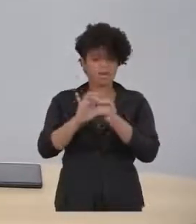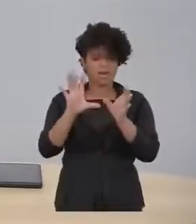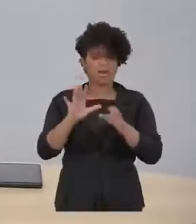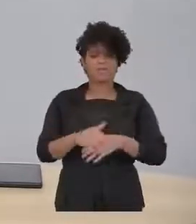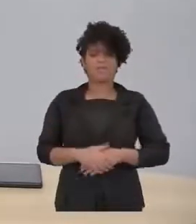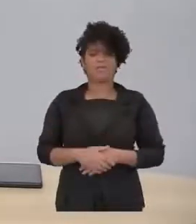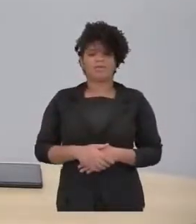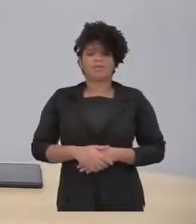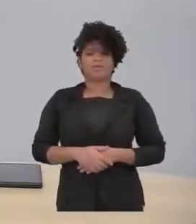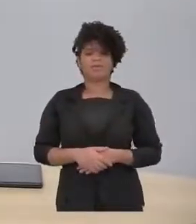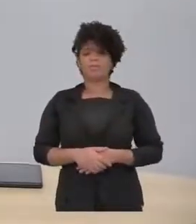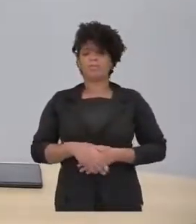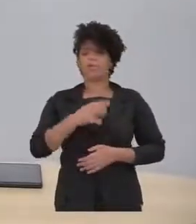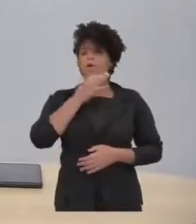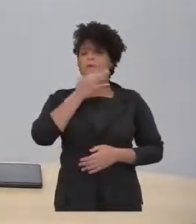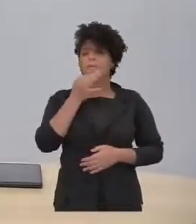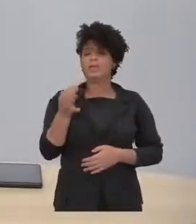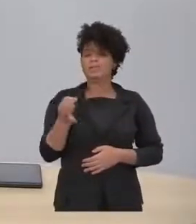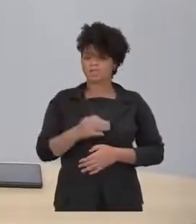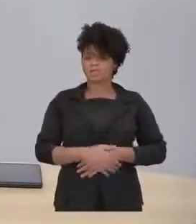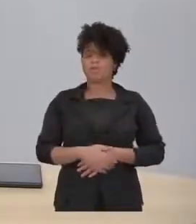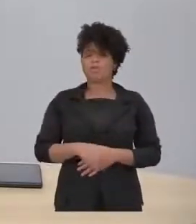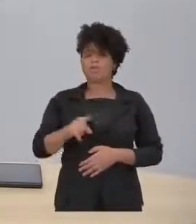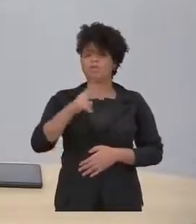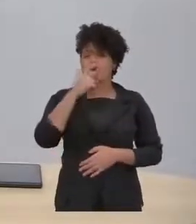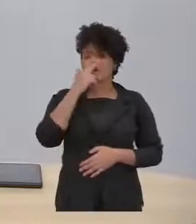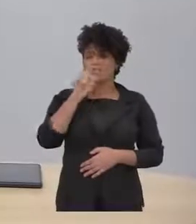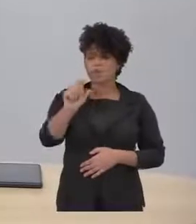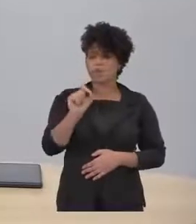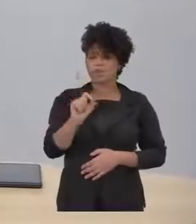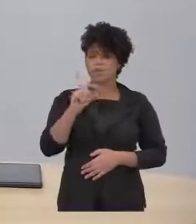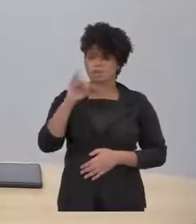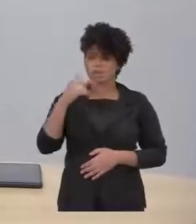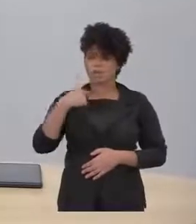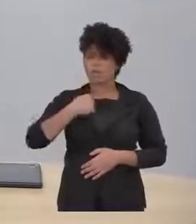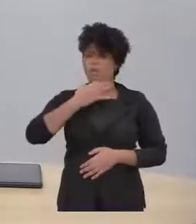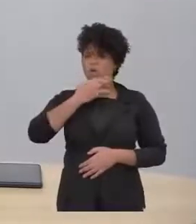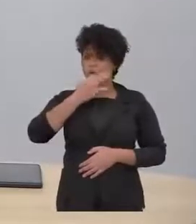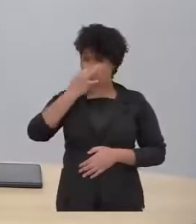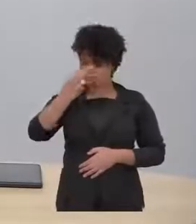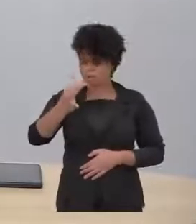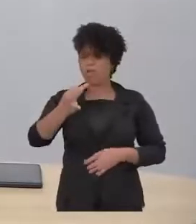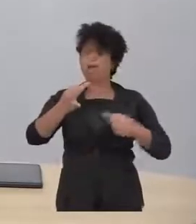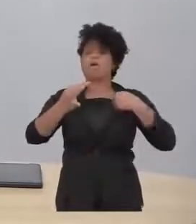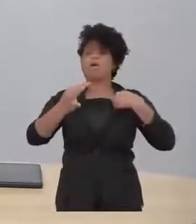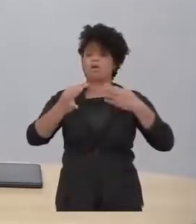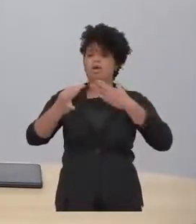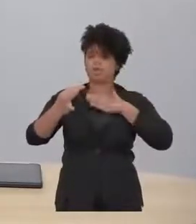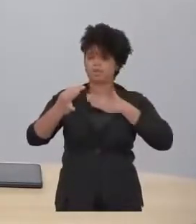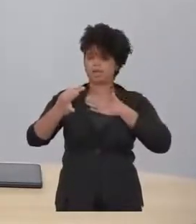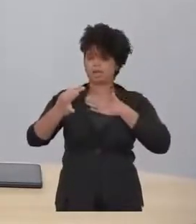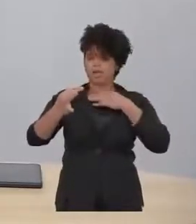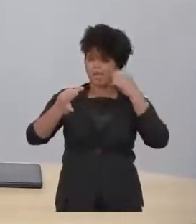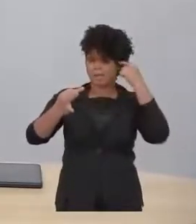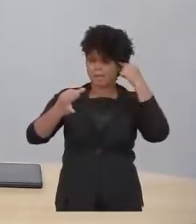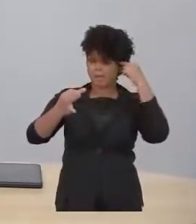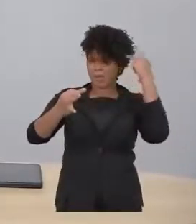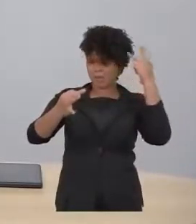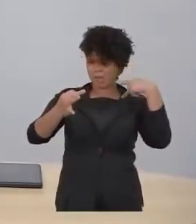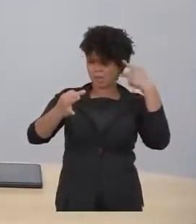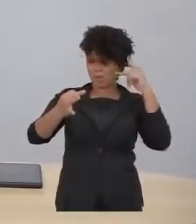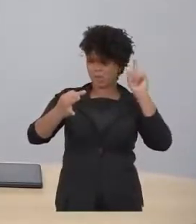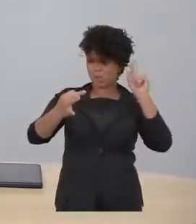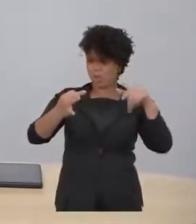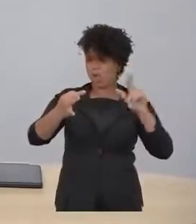à opinião. Será que realmente quando você tem uma opinião, quando você diz ter uma opinião, esse pensamento é teu,